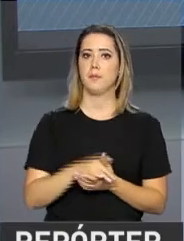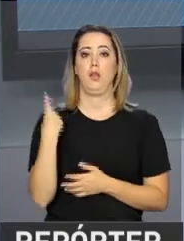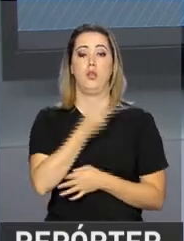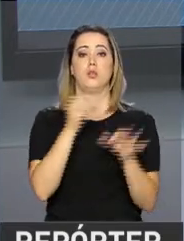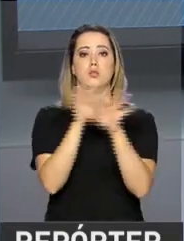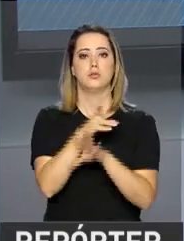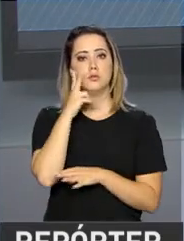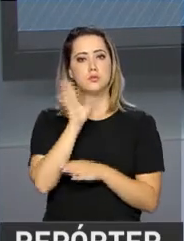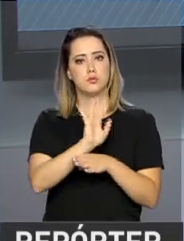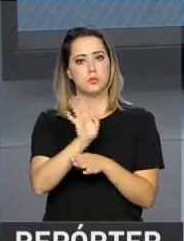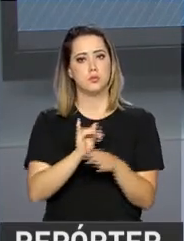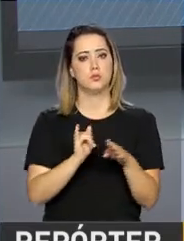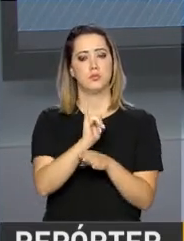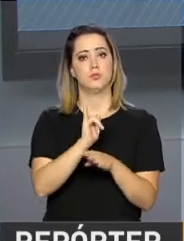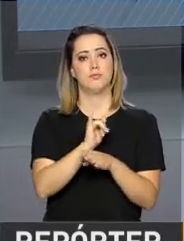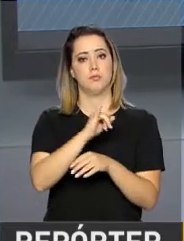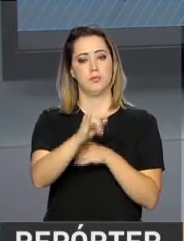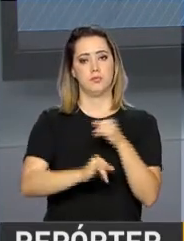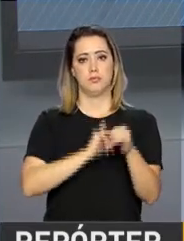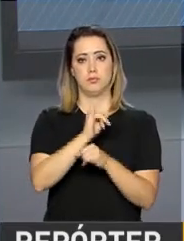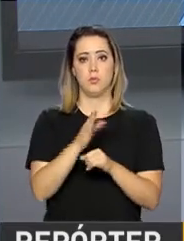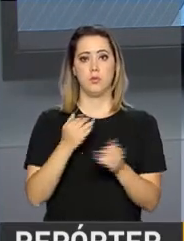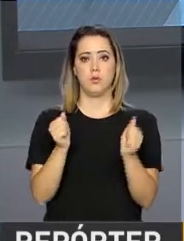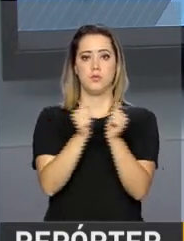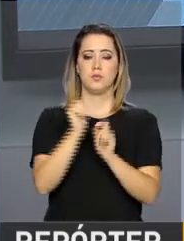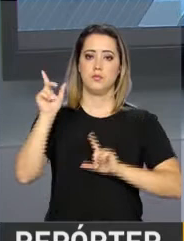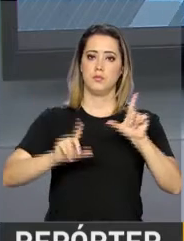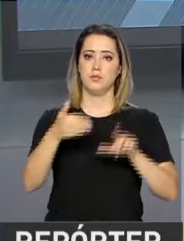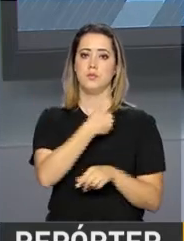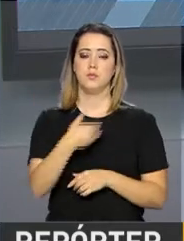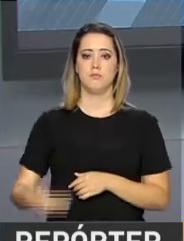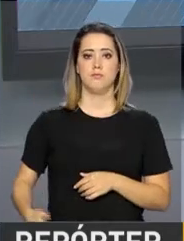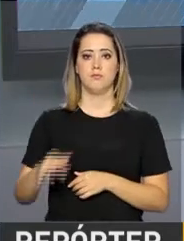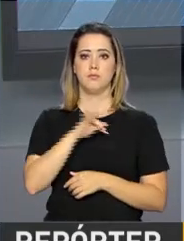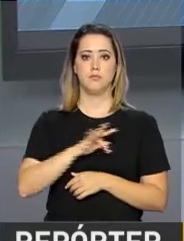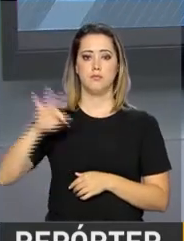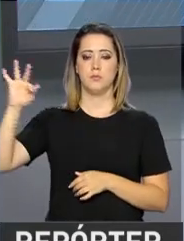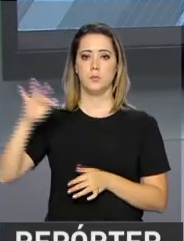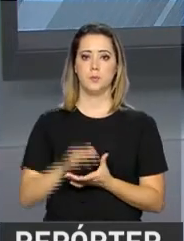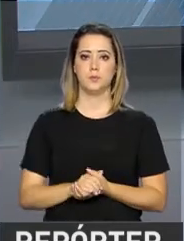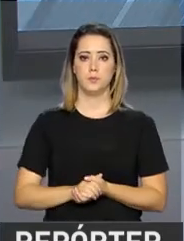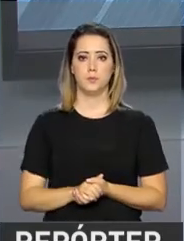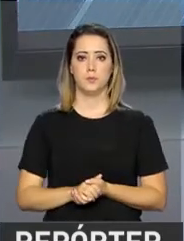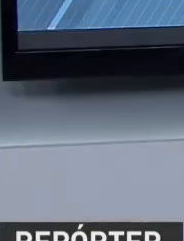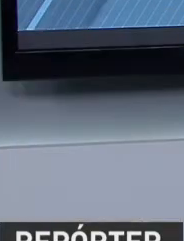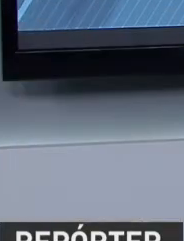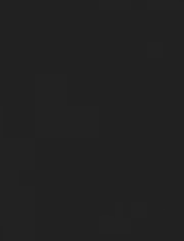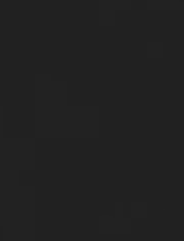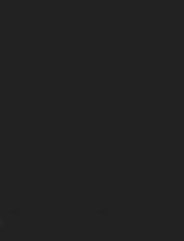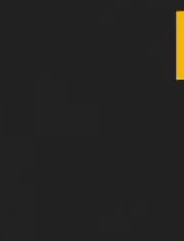acompanhe a nossa programação também na internet e continue com a gente aqui na nbr a tv do governo federal